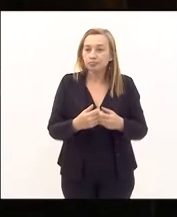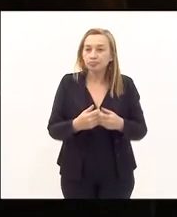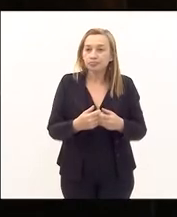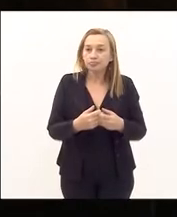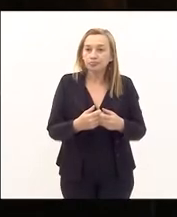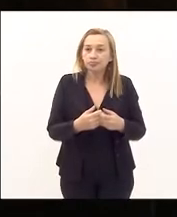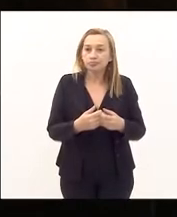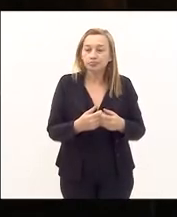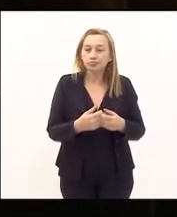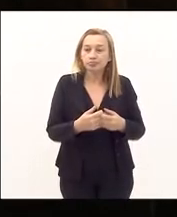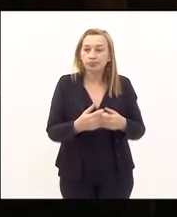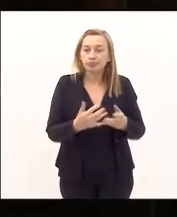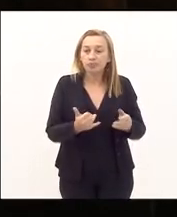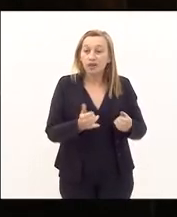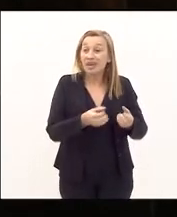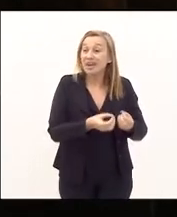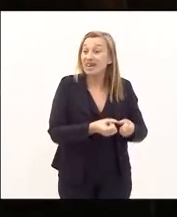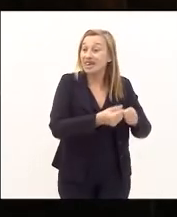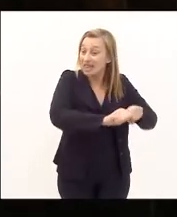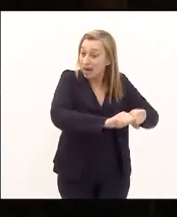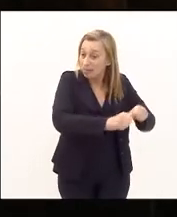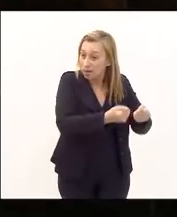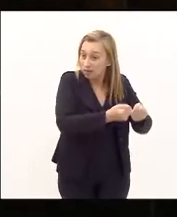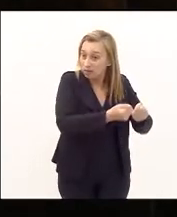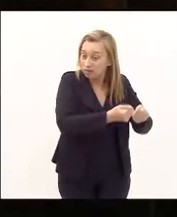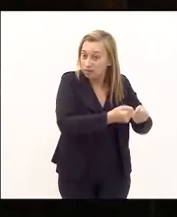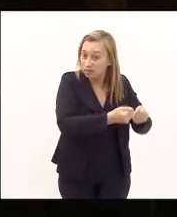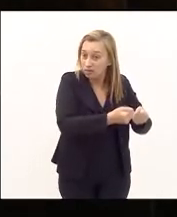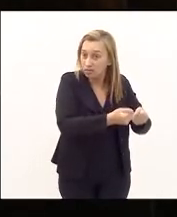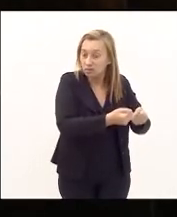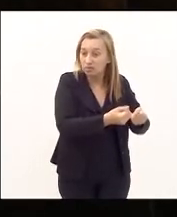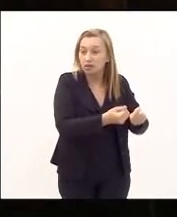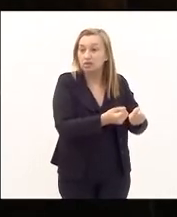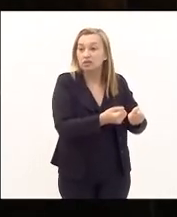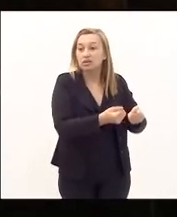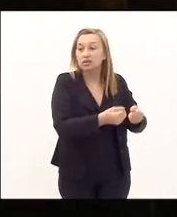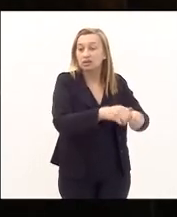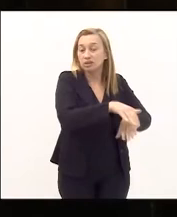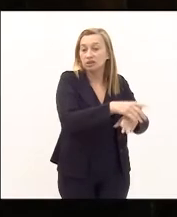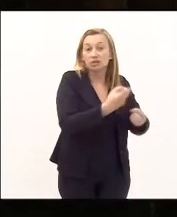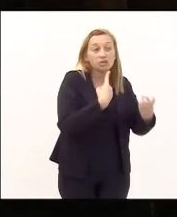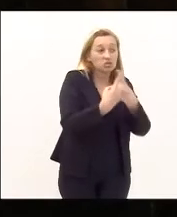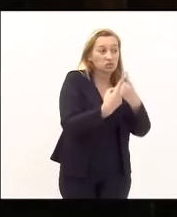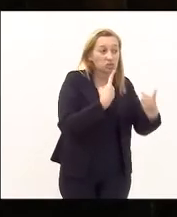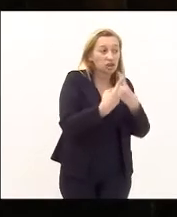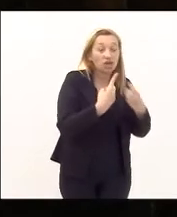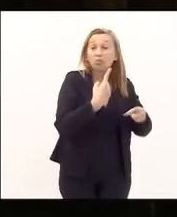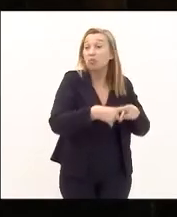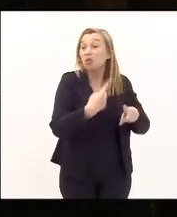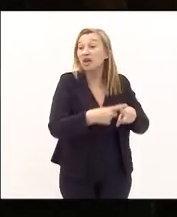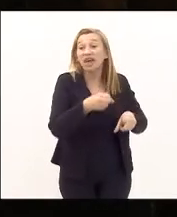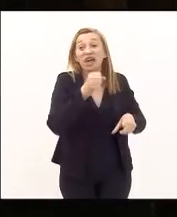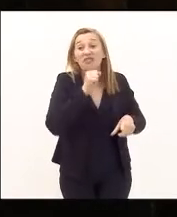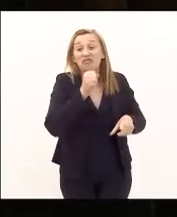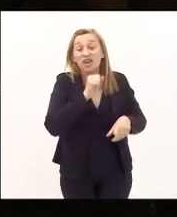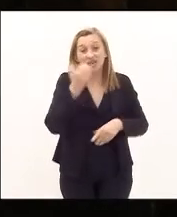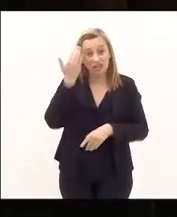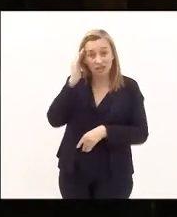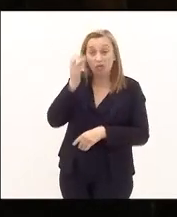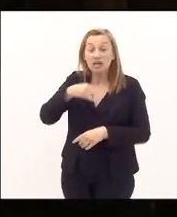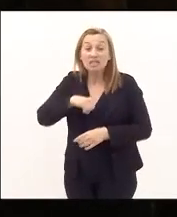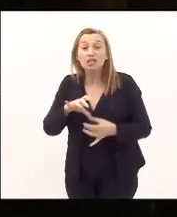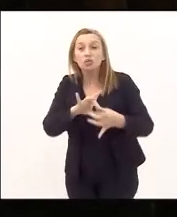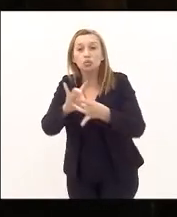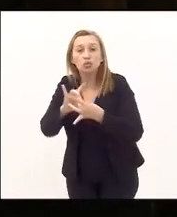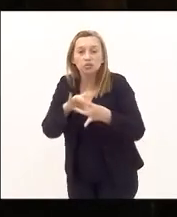enguiçam nas estradas, quebram nas estradas, porque a frota é antiga, entendeu, Valdec? Então, se a gente, né, unirmos aqui,